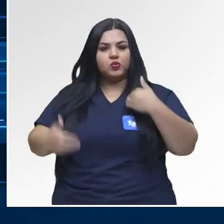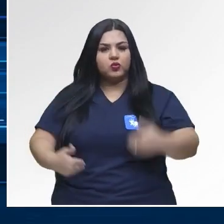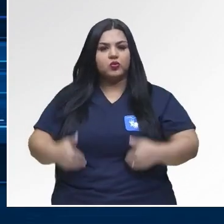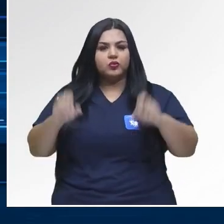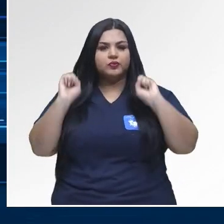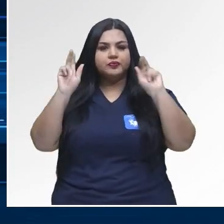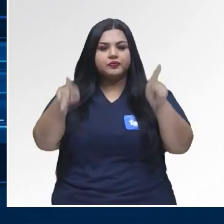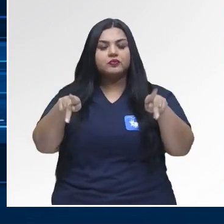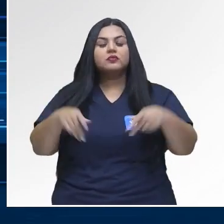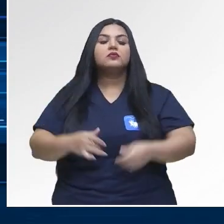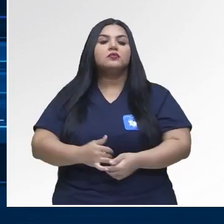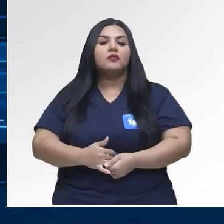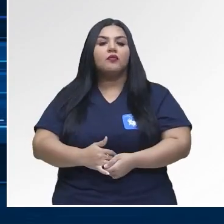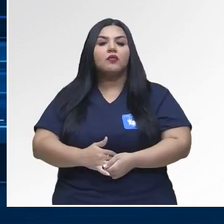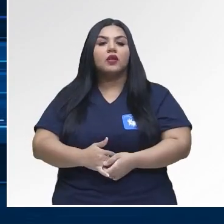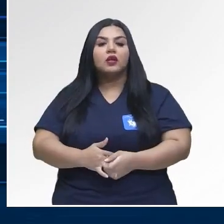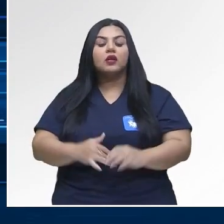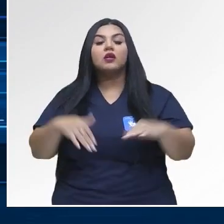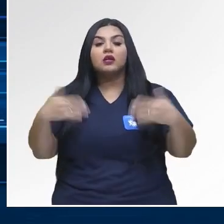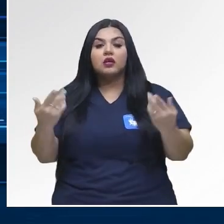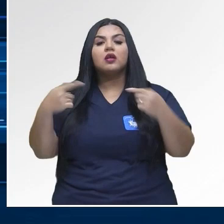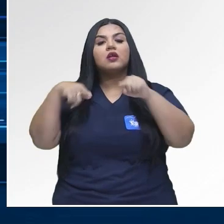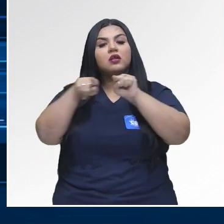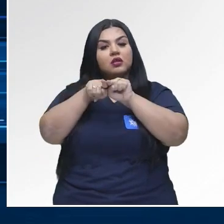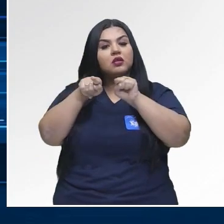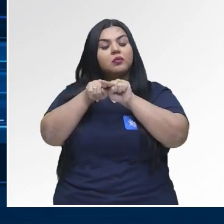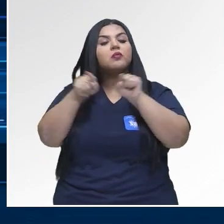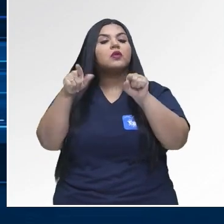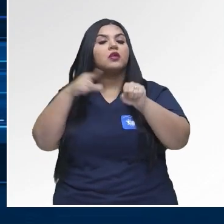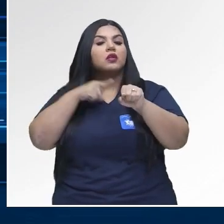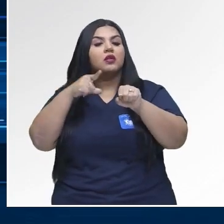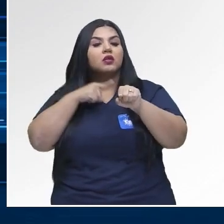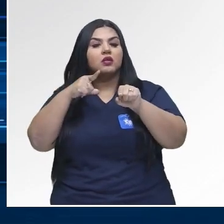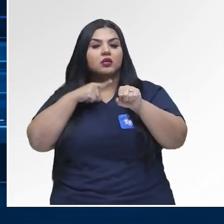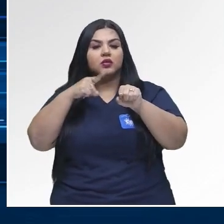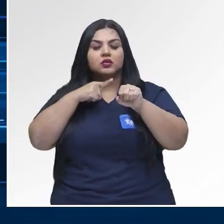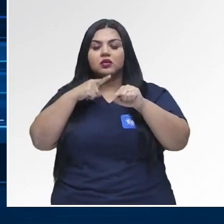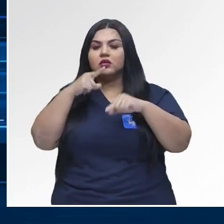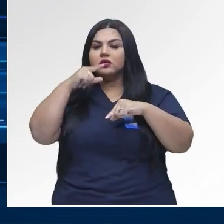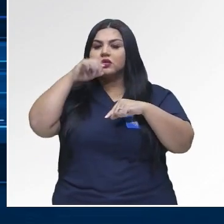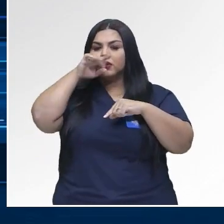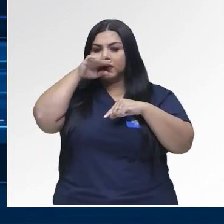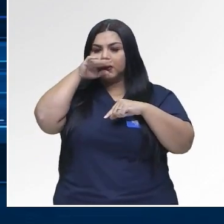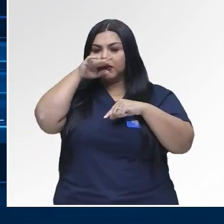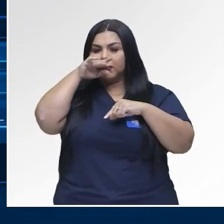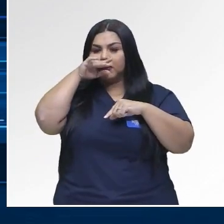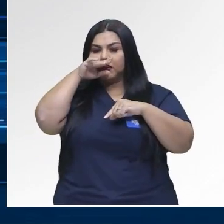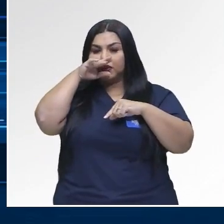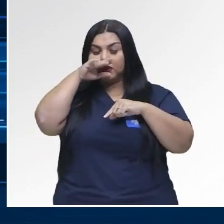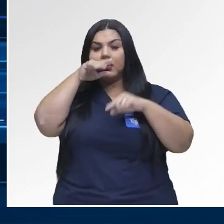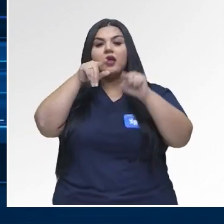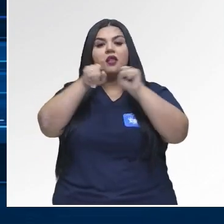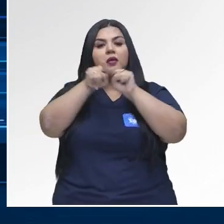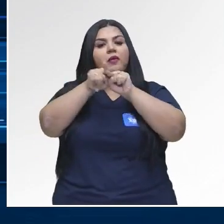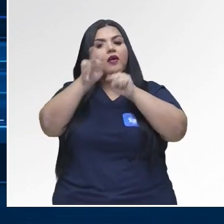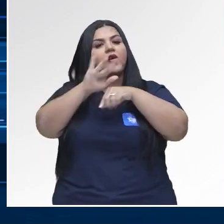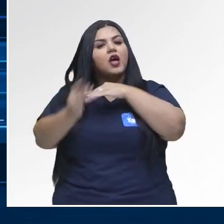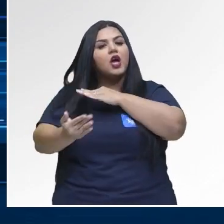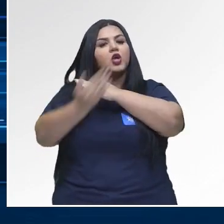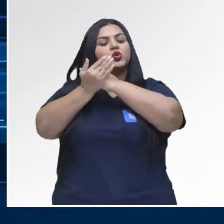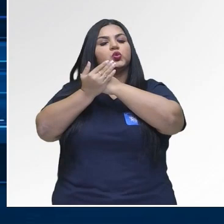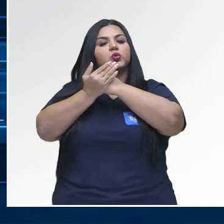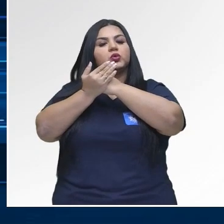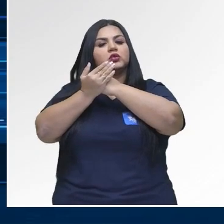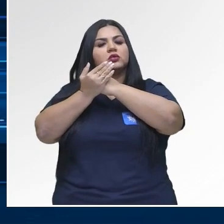tá? Então, o que acontece? Além desse muco, a gente tem também uns pelos, né? Esses pelos também vão ajudar a